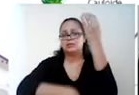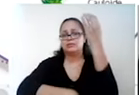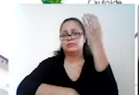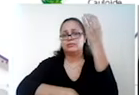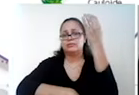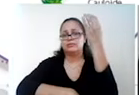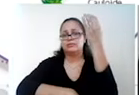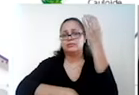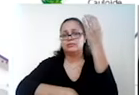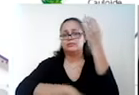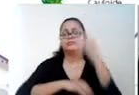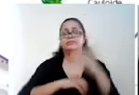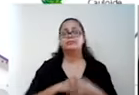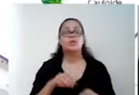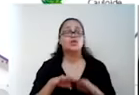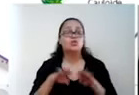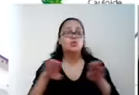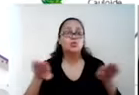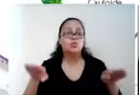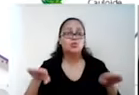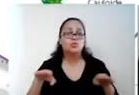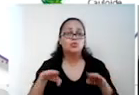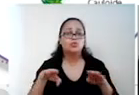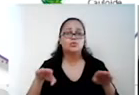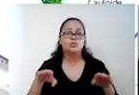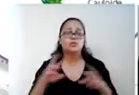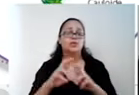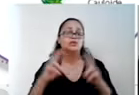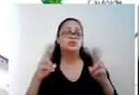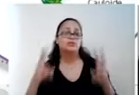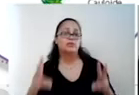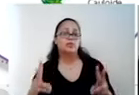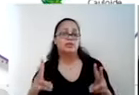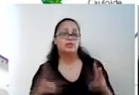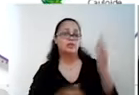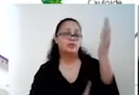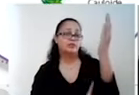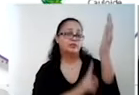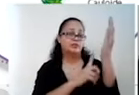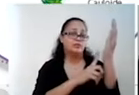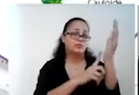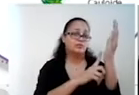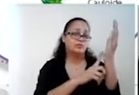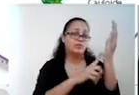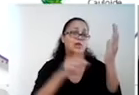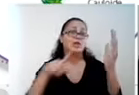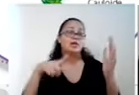da planta no solo. A diferença fundamental é que uma tem vaso condutor e a outra não.